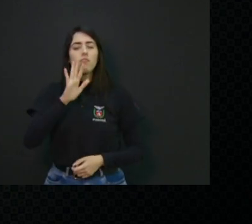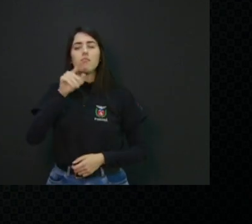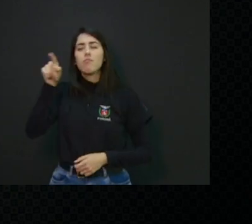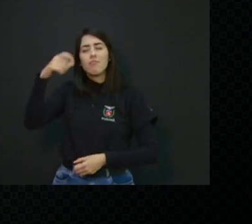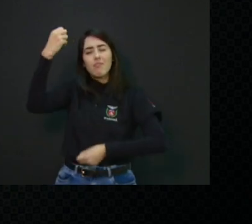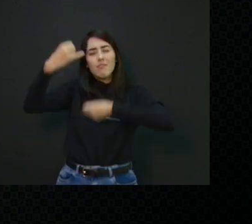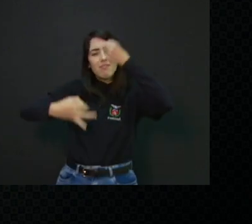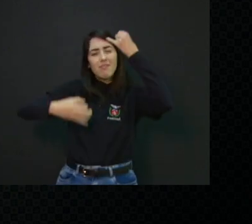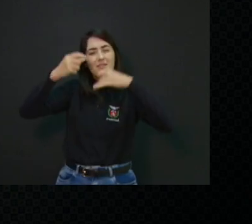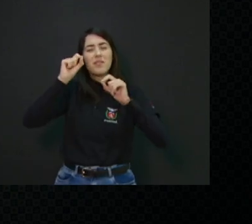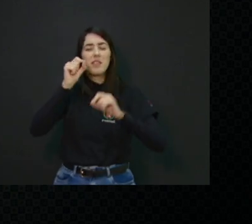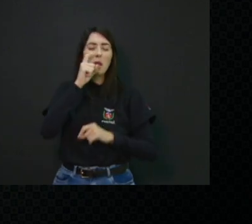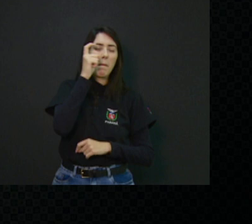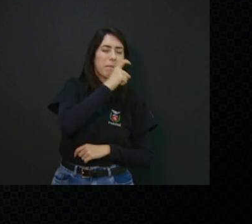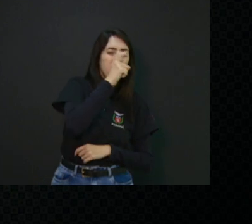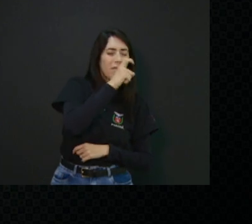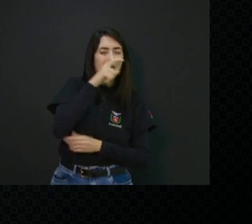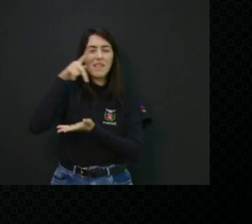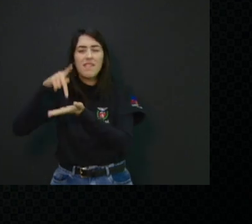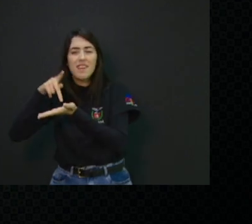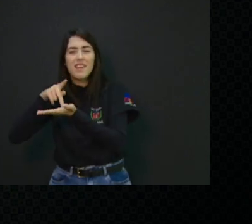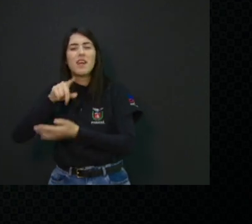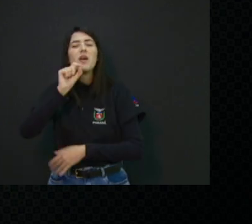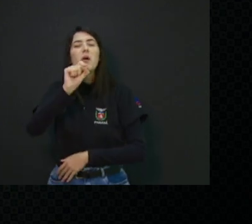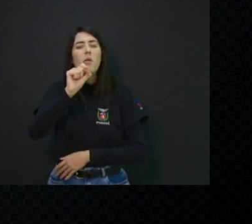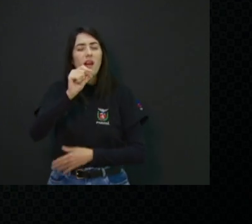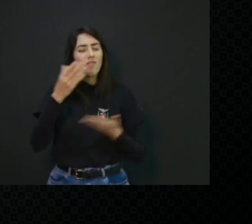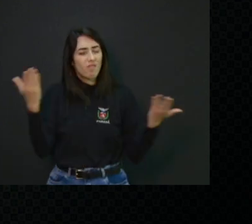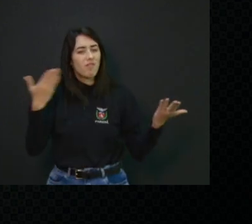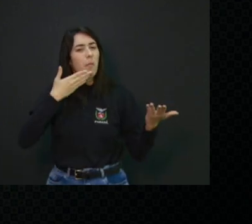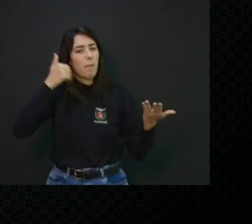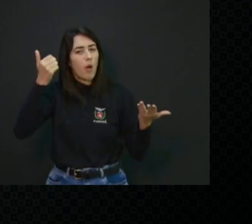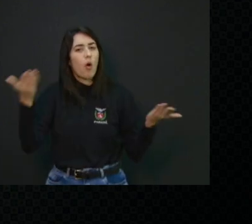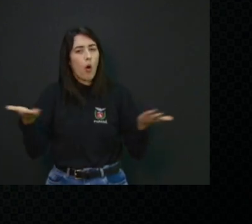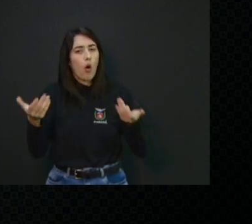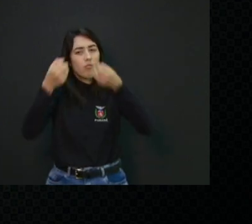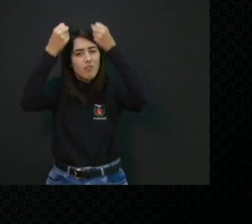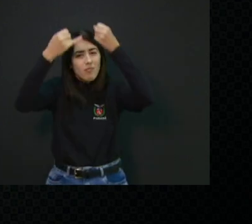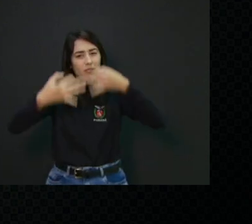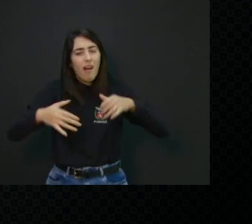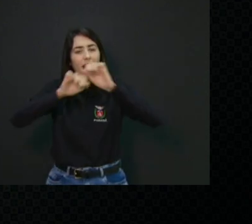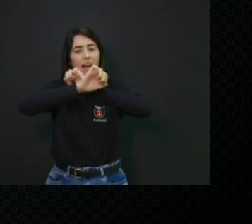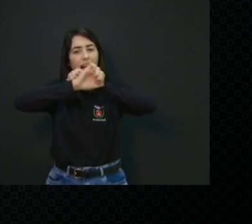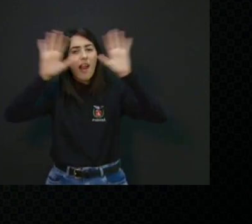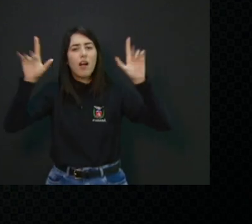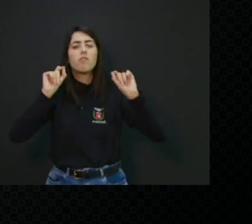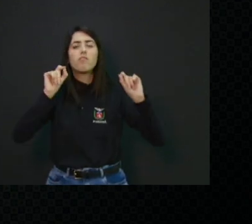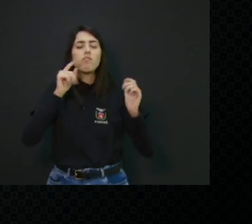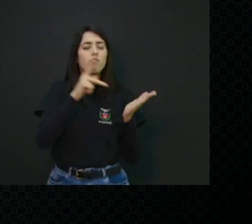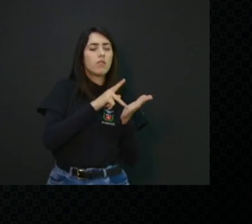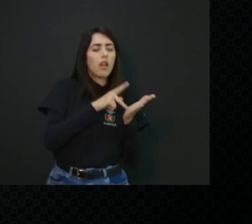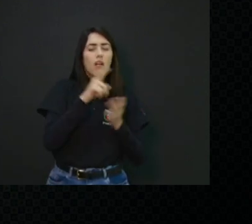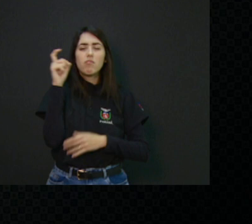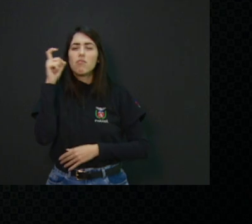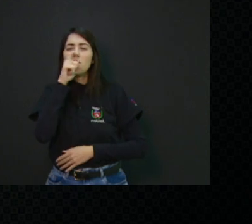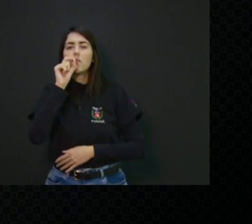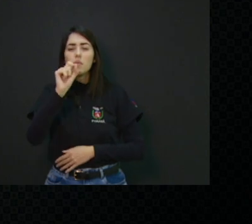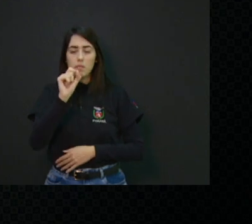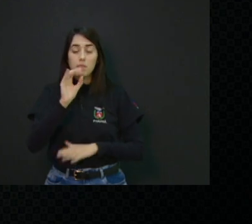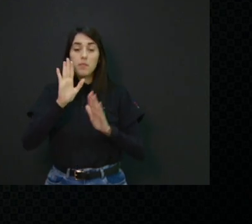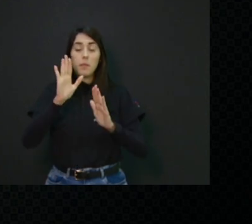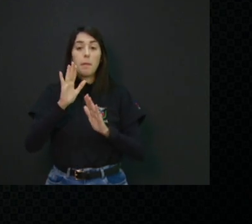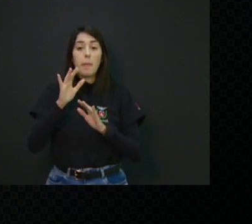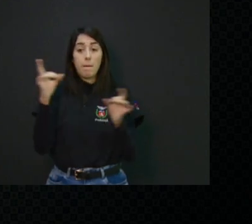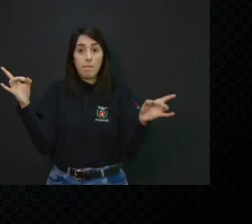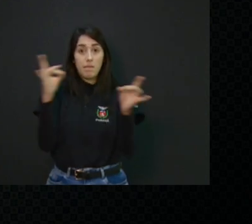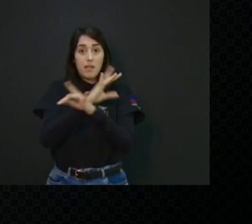e verdades, né? Então, acho que vamos desvendar essa questão, e daí eu quero ainda, antes da gente terminar, que você